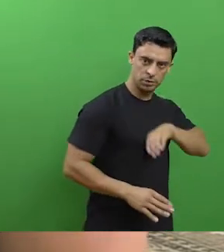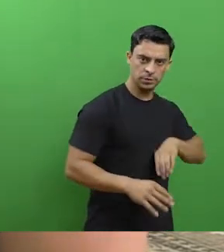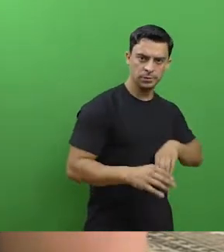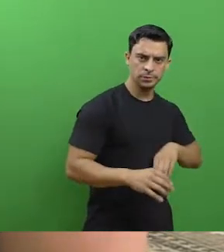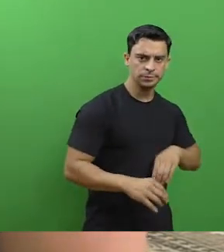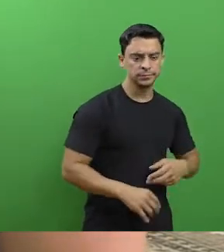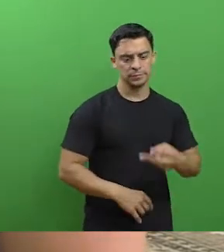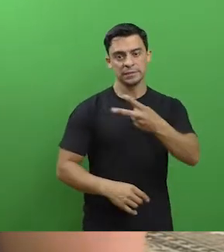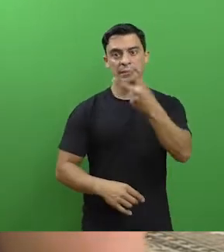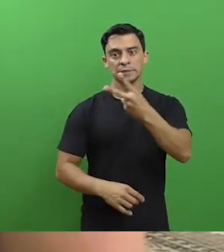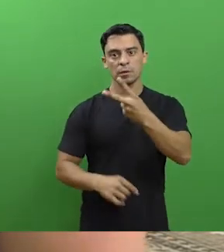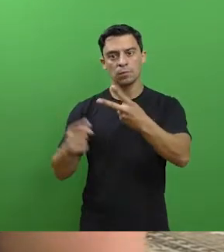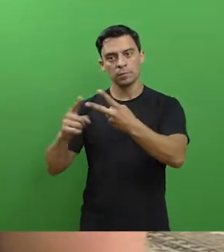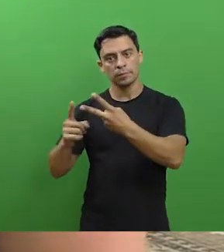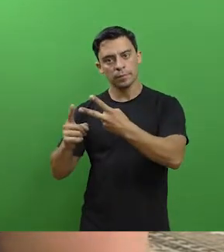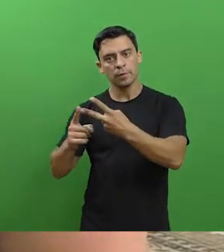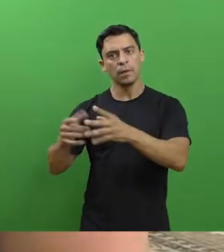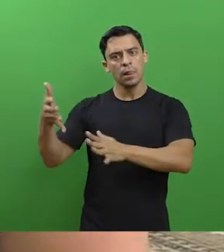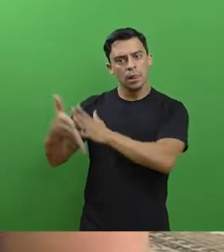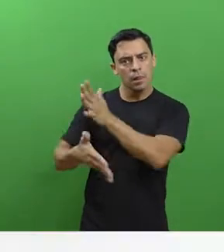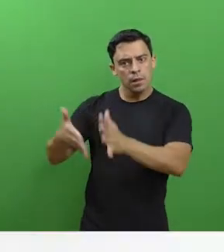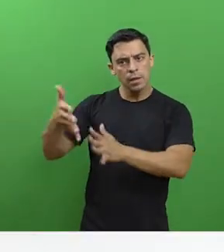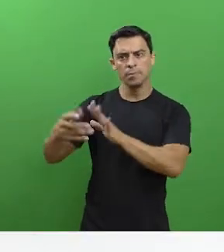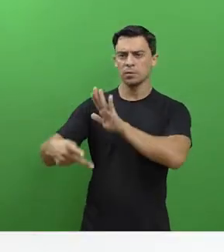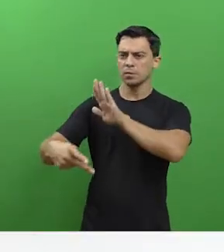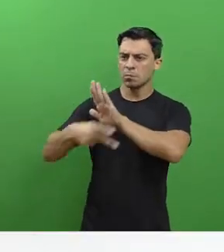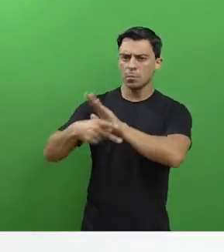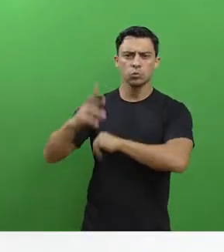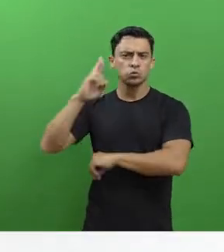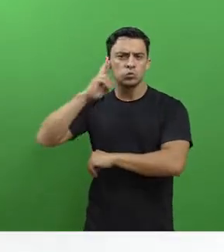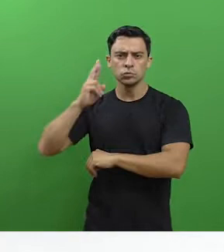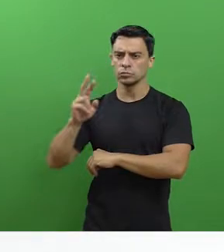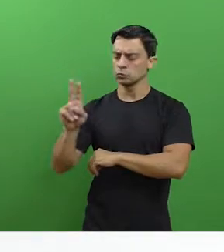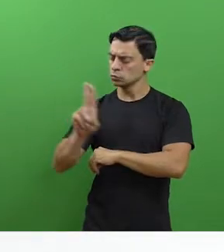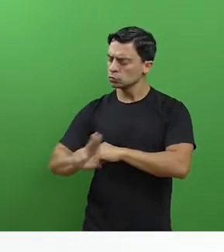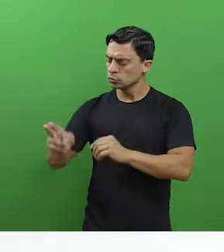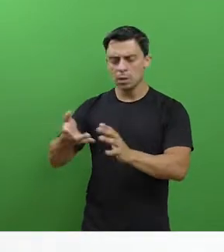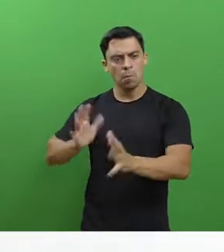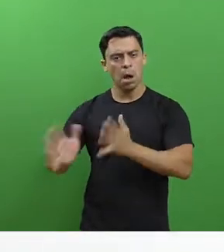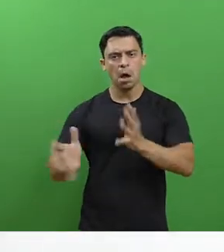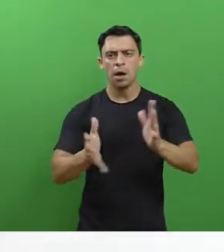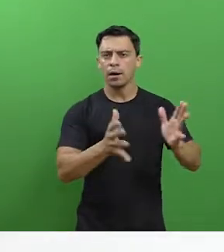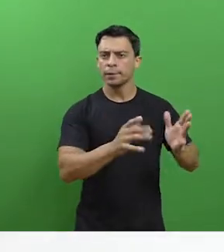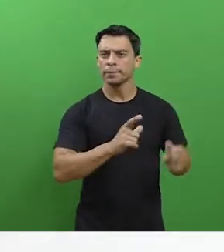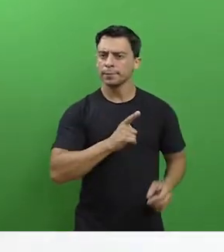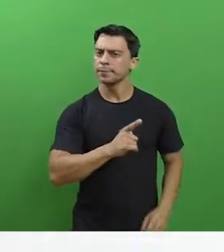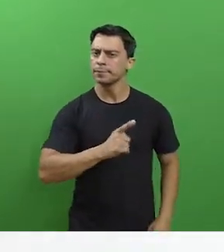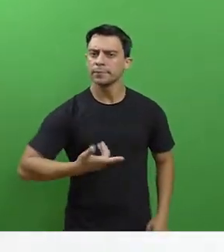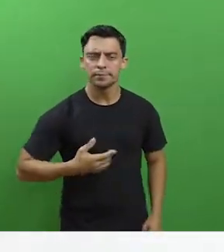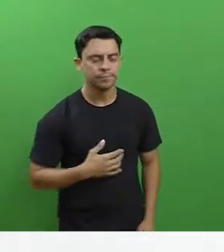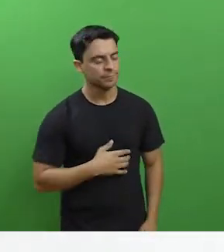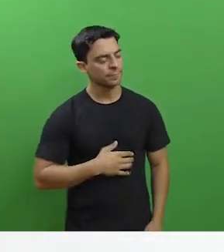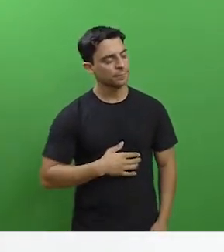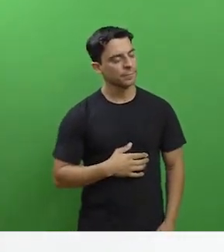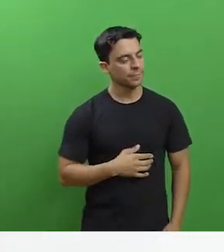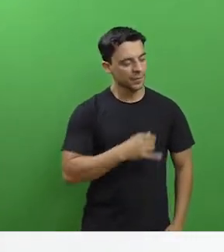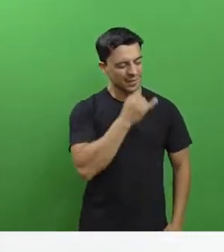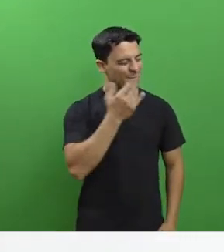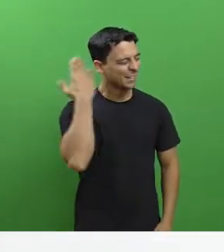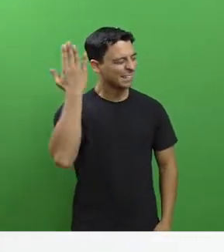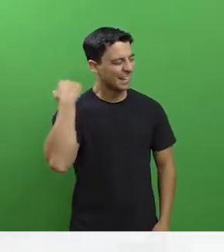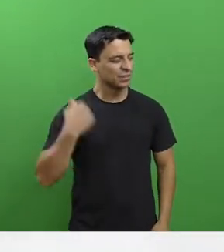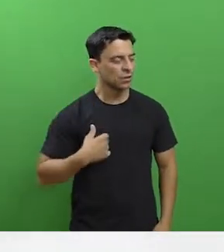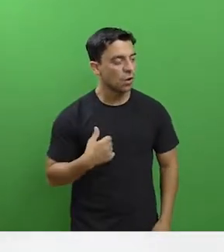de sinais, e que é usada pelos surdos. E quando eu vejo assim quando eu vi aquele dia, aquela abertura